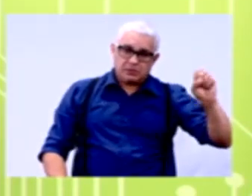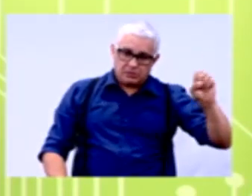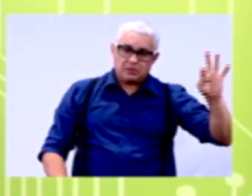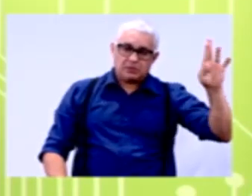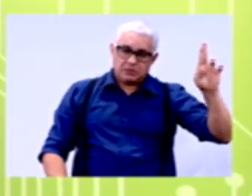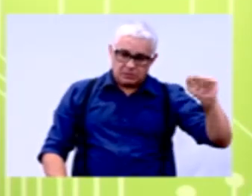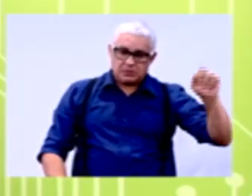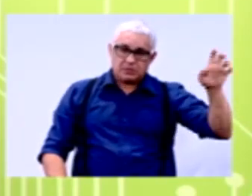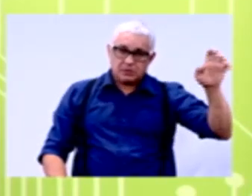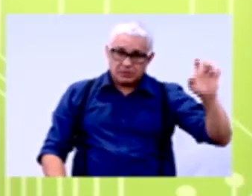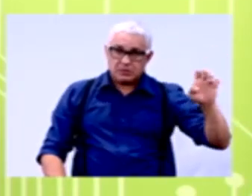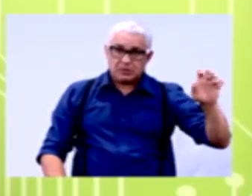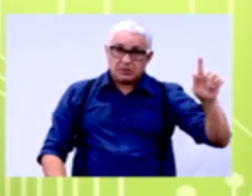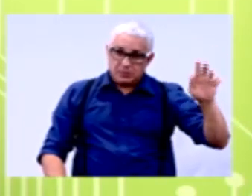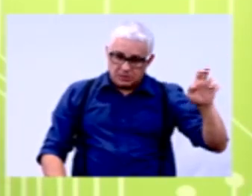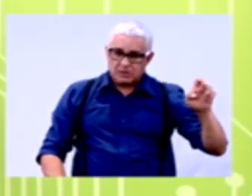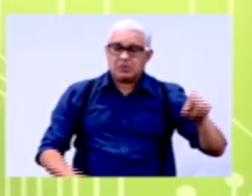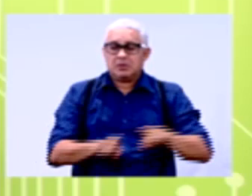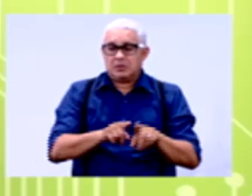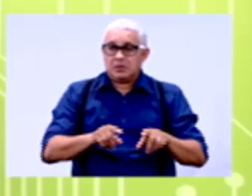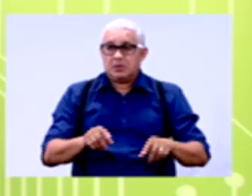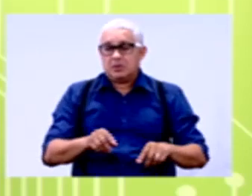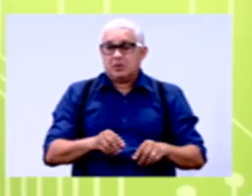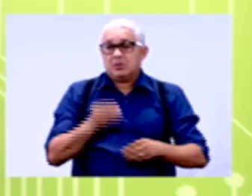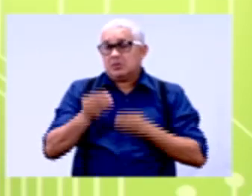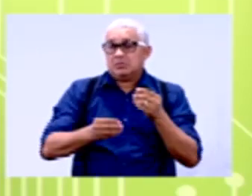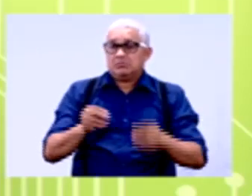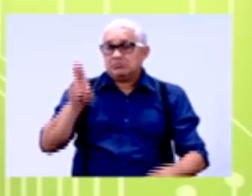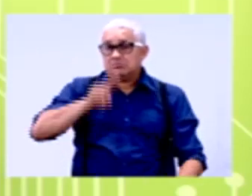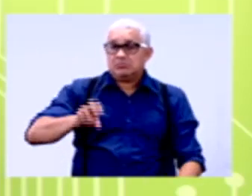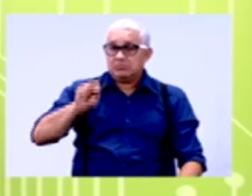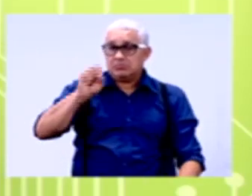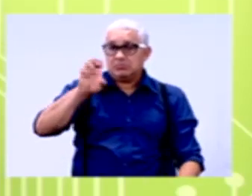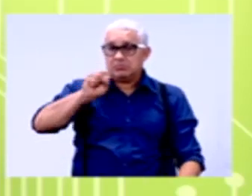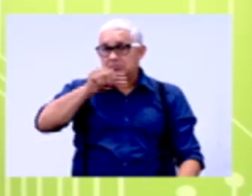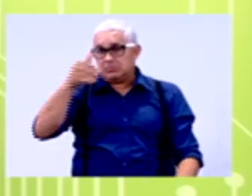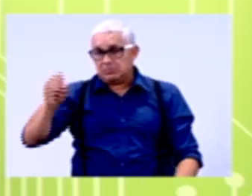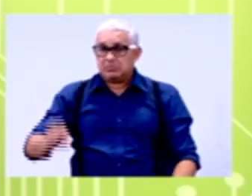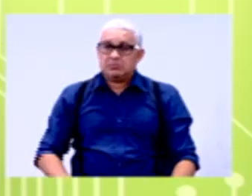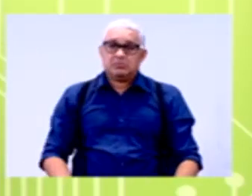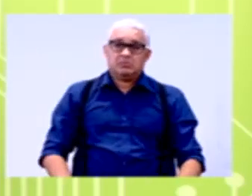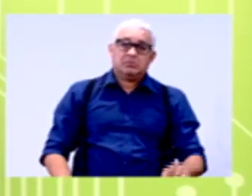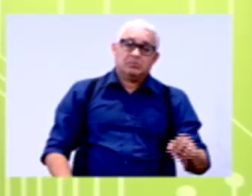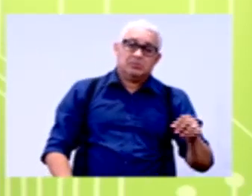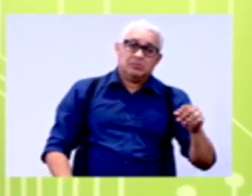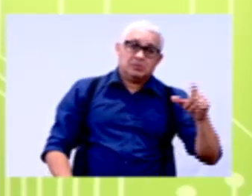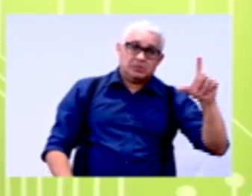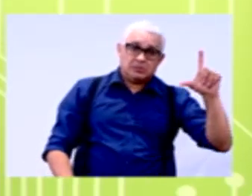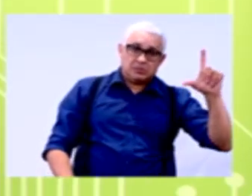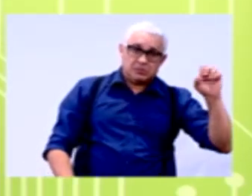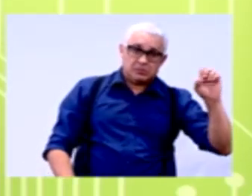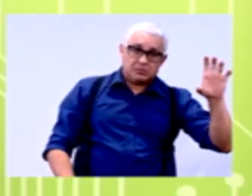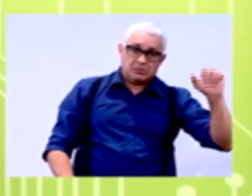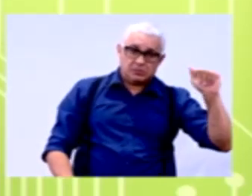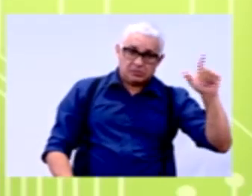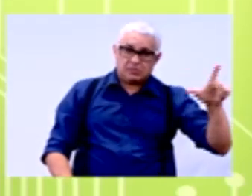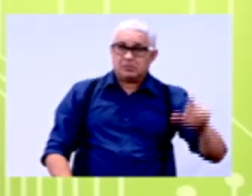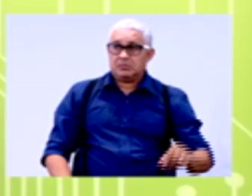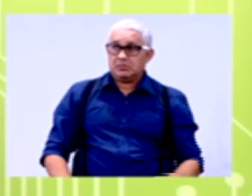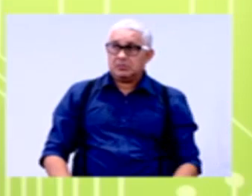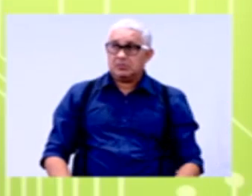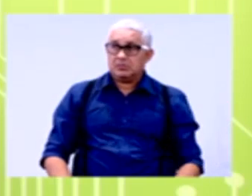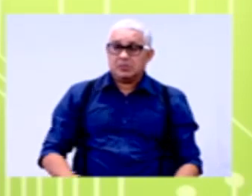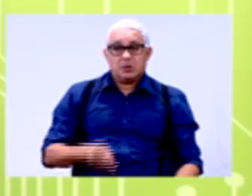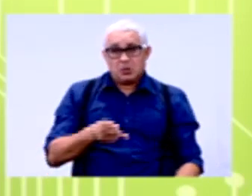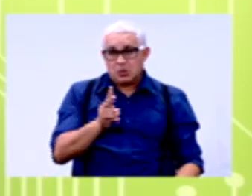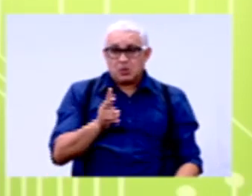é quando utilizar a sessão, né, e quando utilizar o armazenamento local, né. Bom, vamos continuar